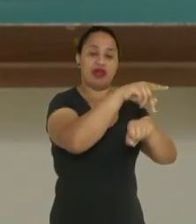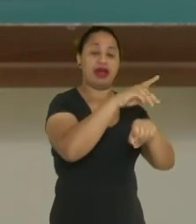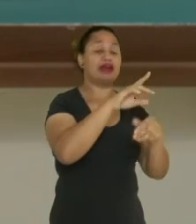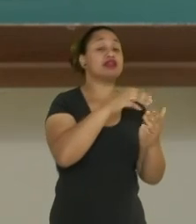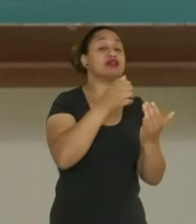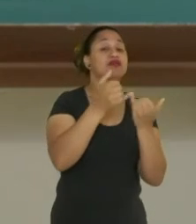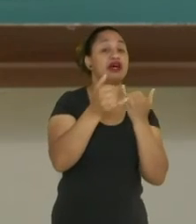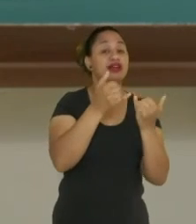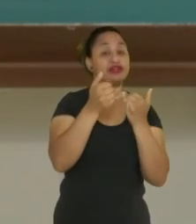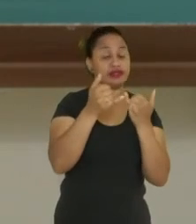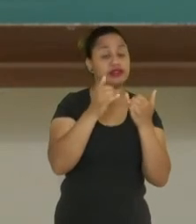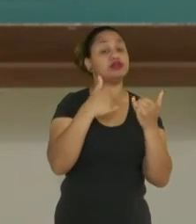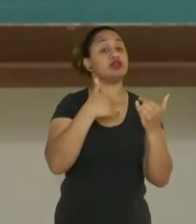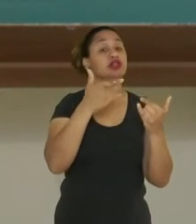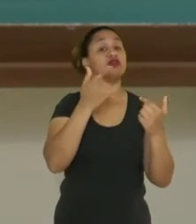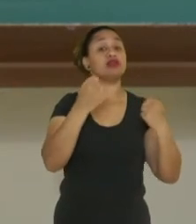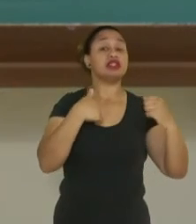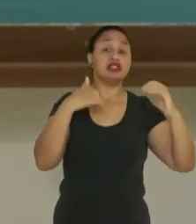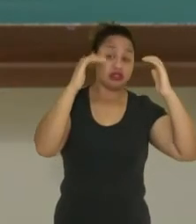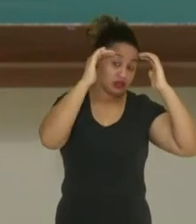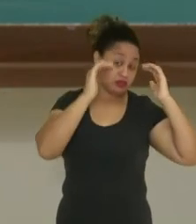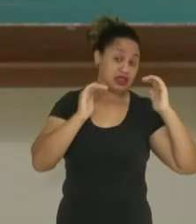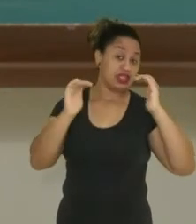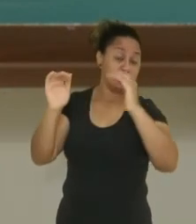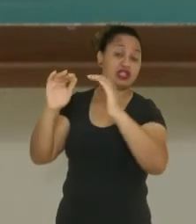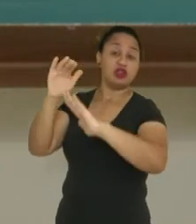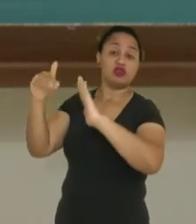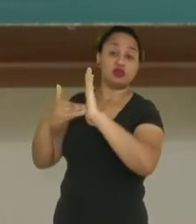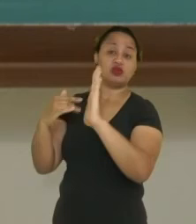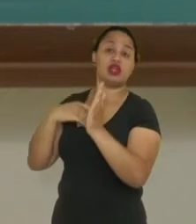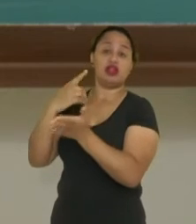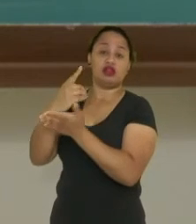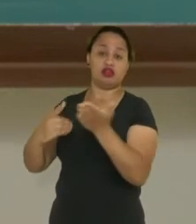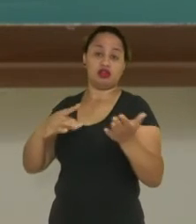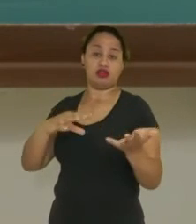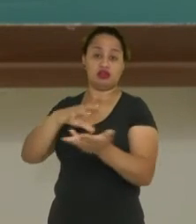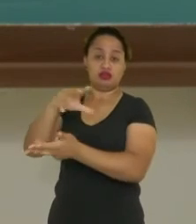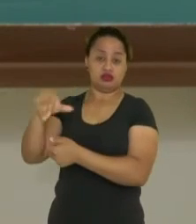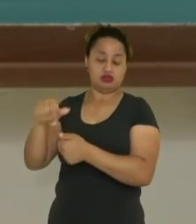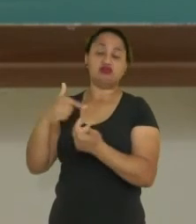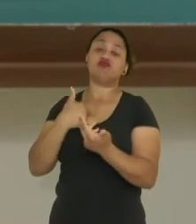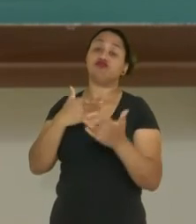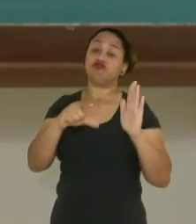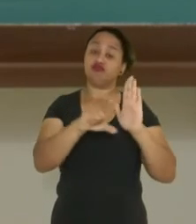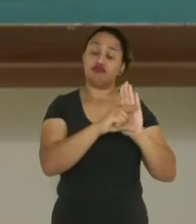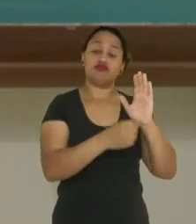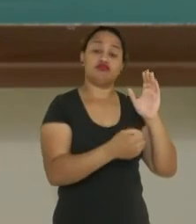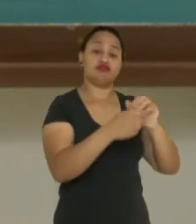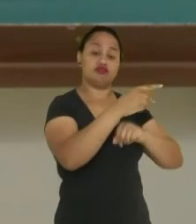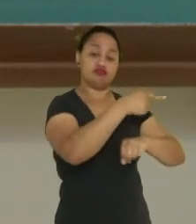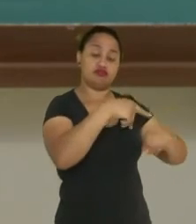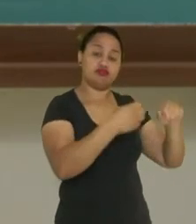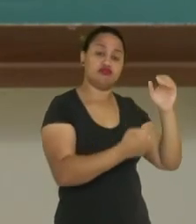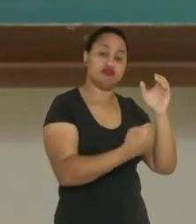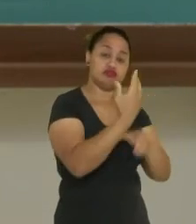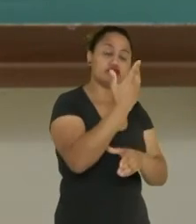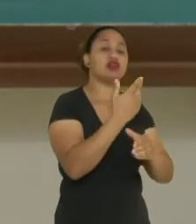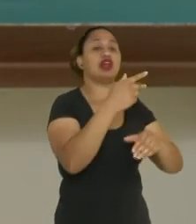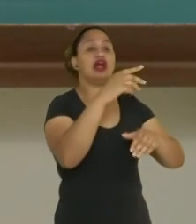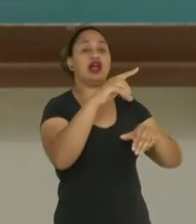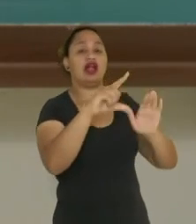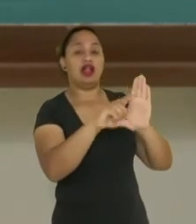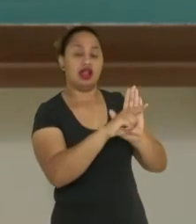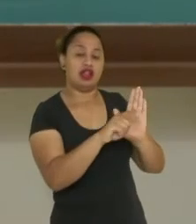compactua com tudo que está na Declaração Universal. Então, quando as leis federais são criadas, as estaduais